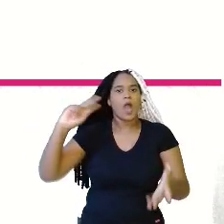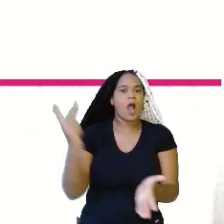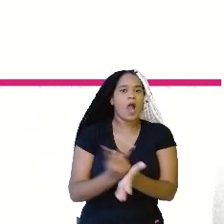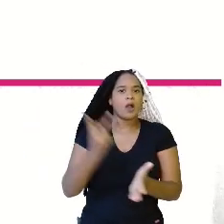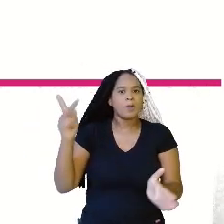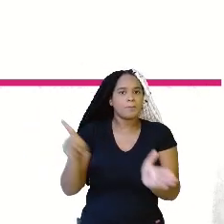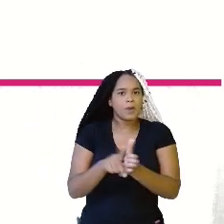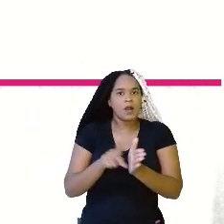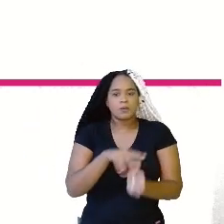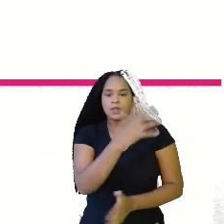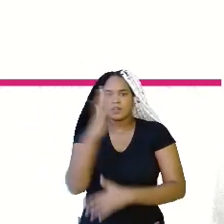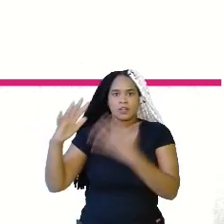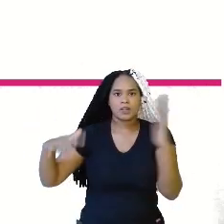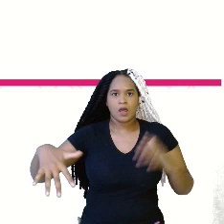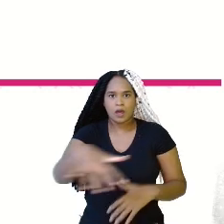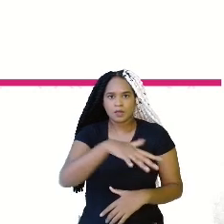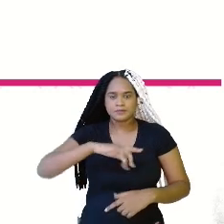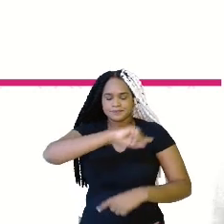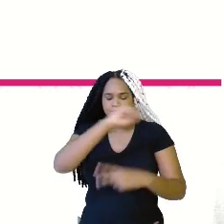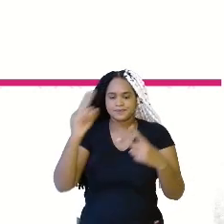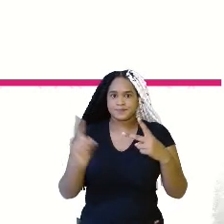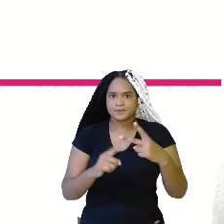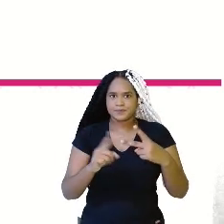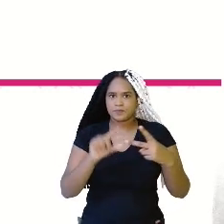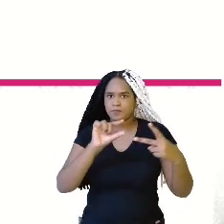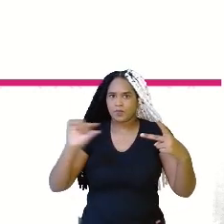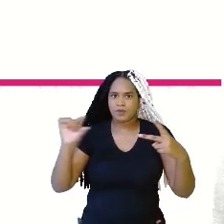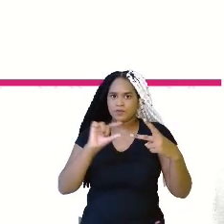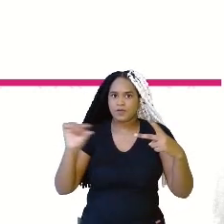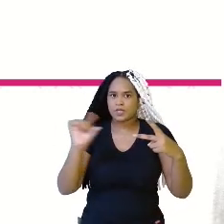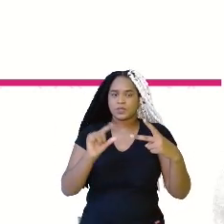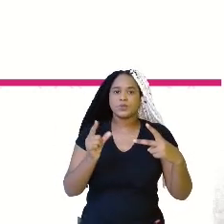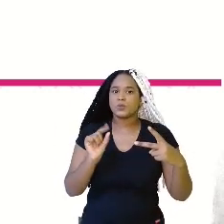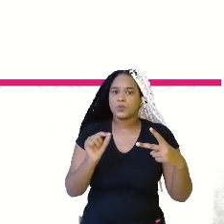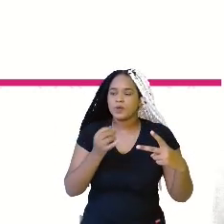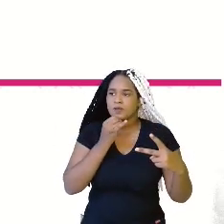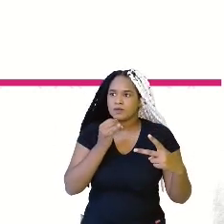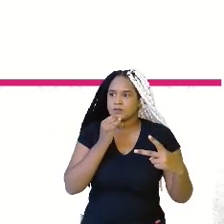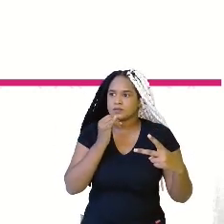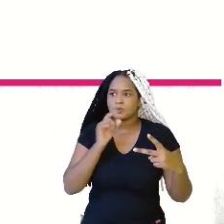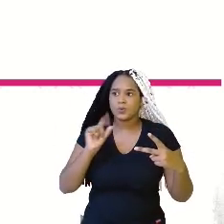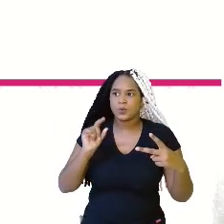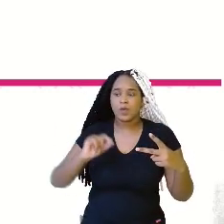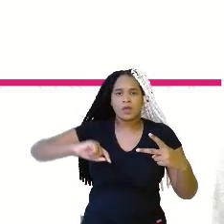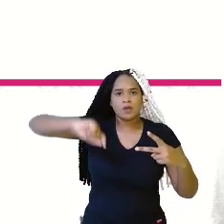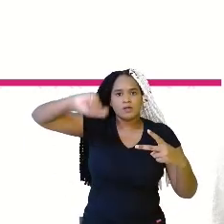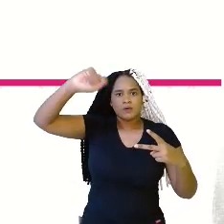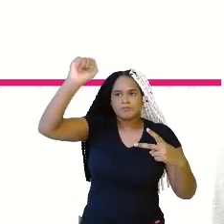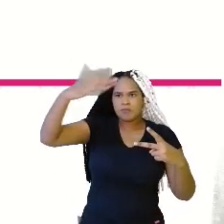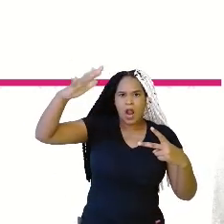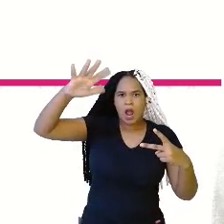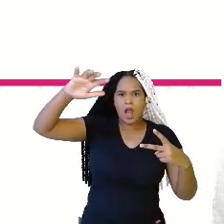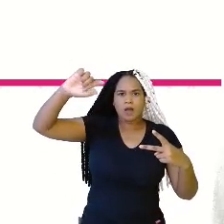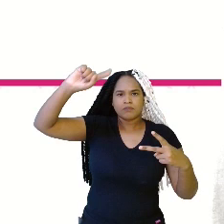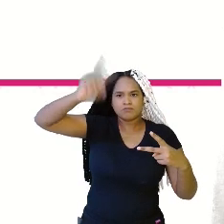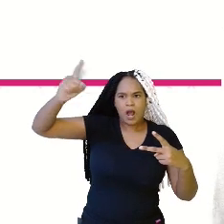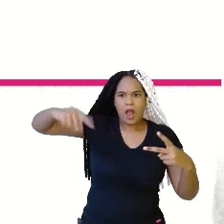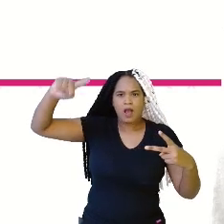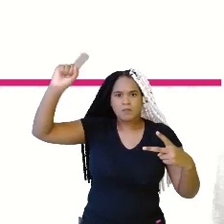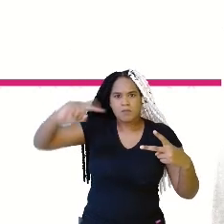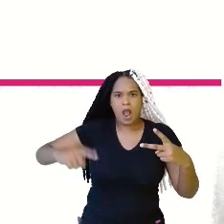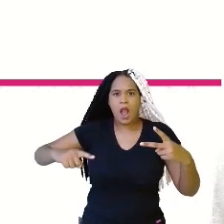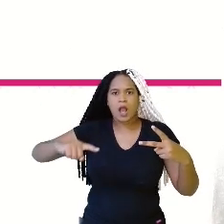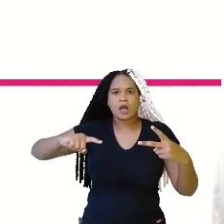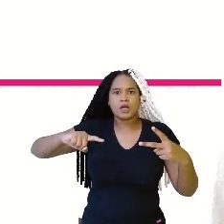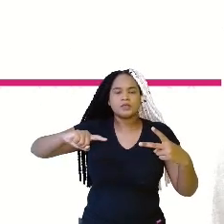da natureza. E a segunda frase, que é o nosso segundo exemplo, nós temos relampejou a noite